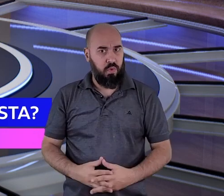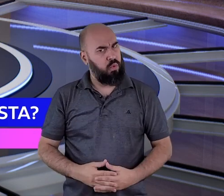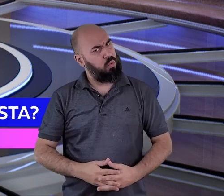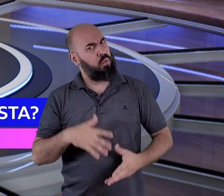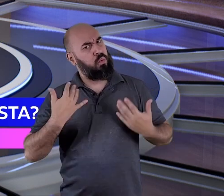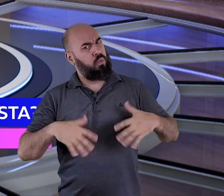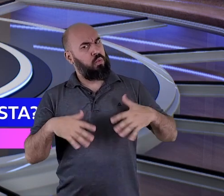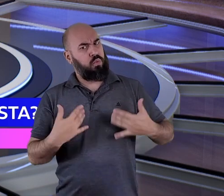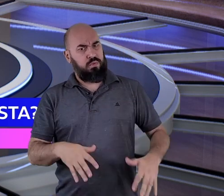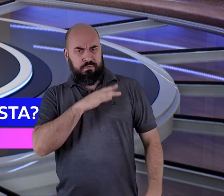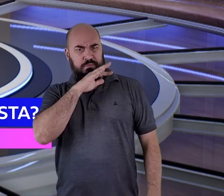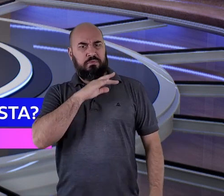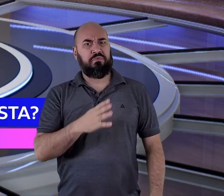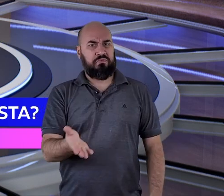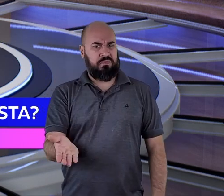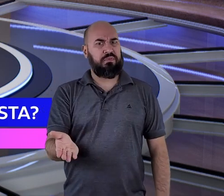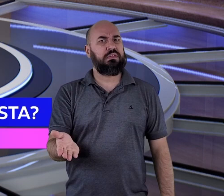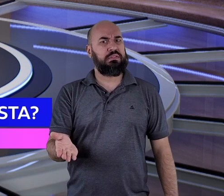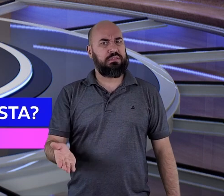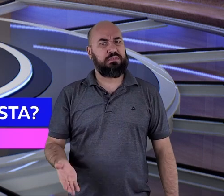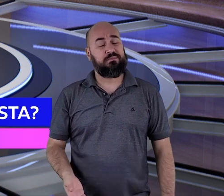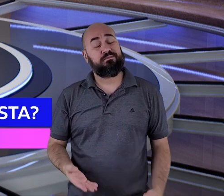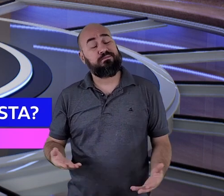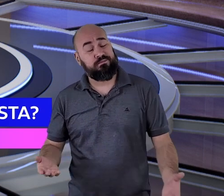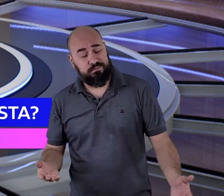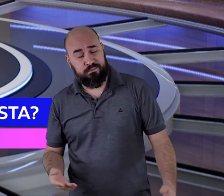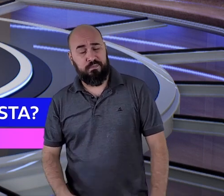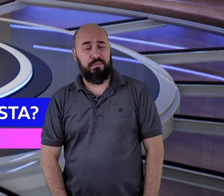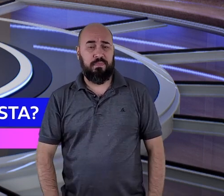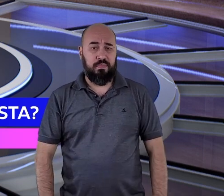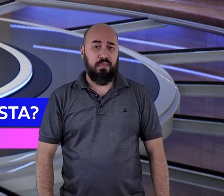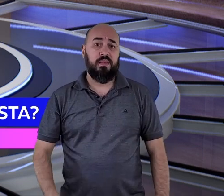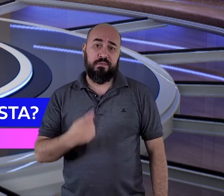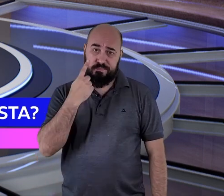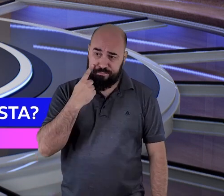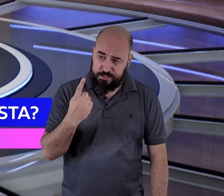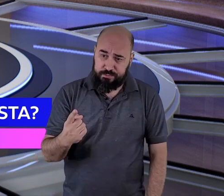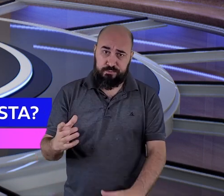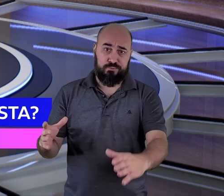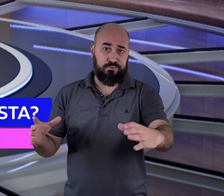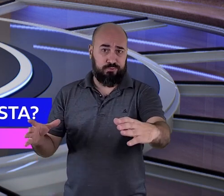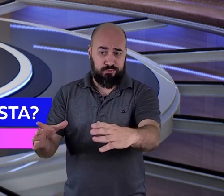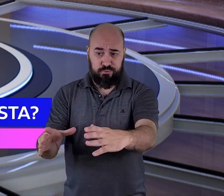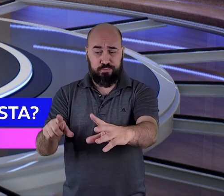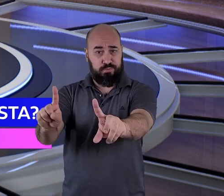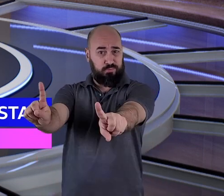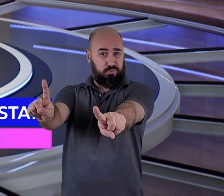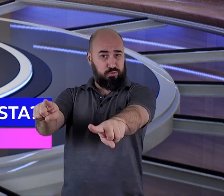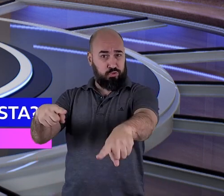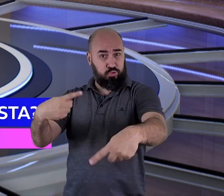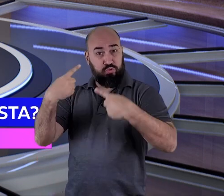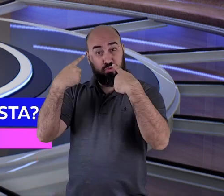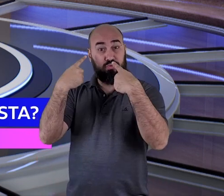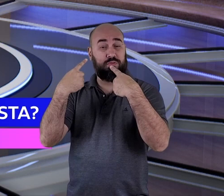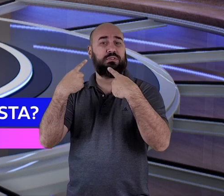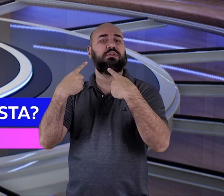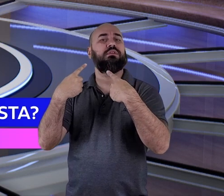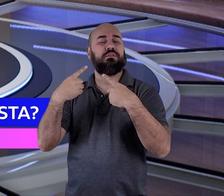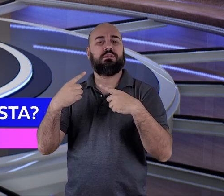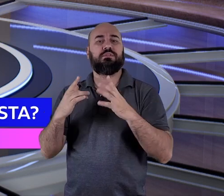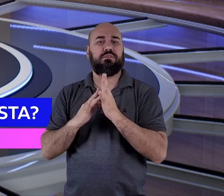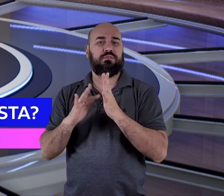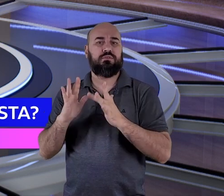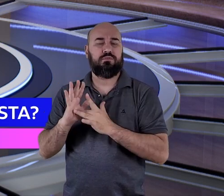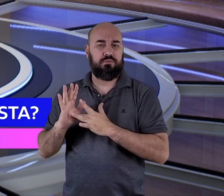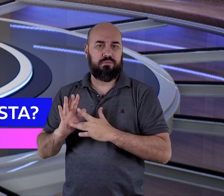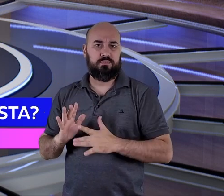terrível! Vemos aqui os exércitos reunidos para guerrear uns contra